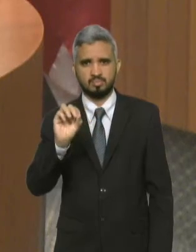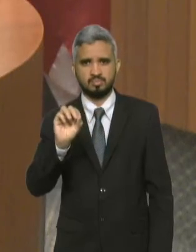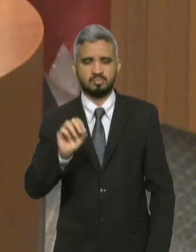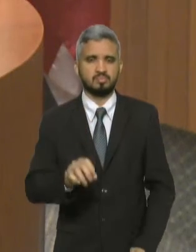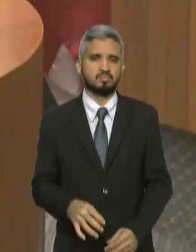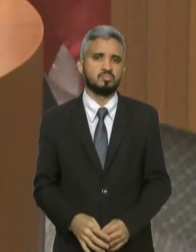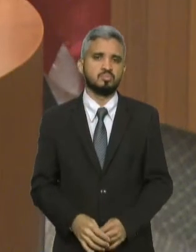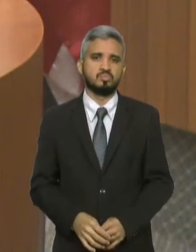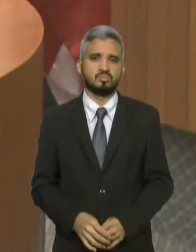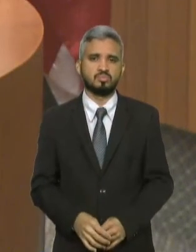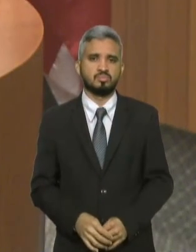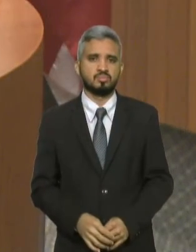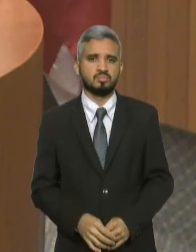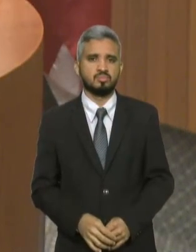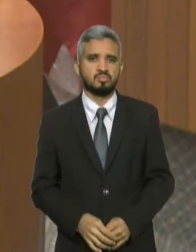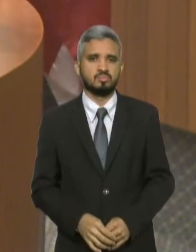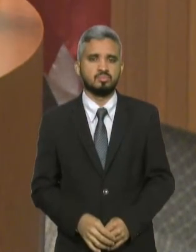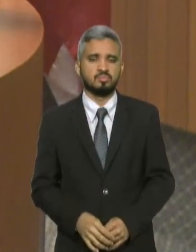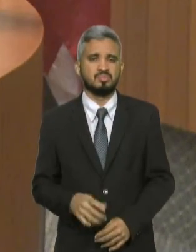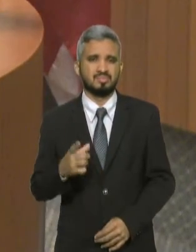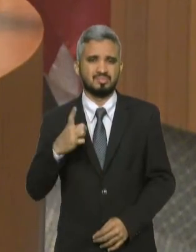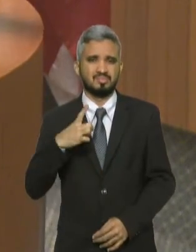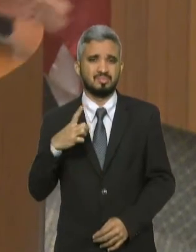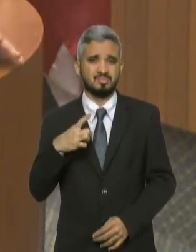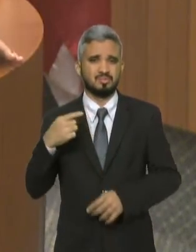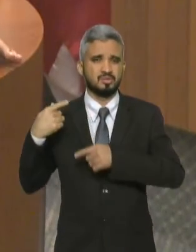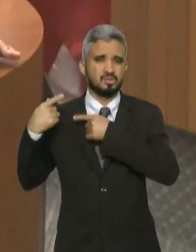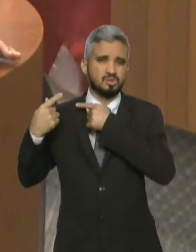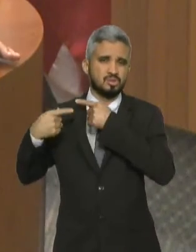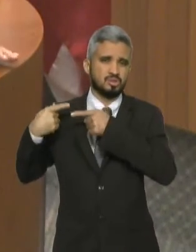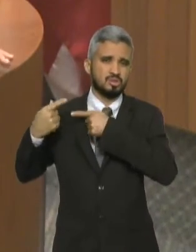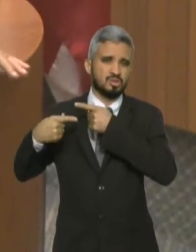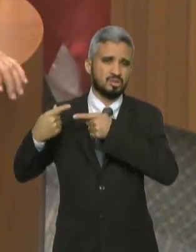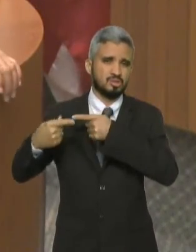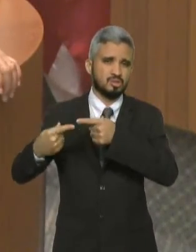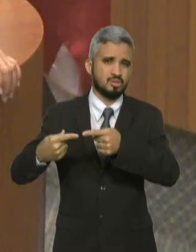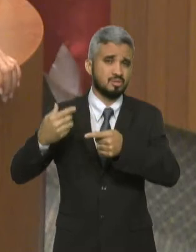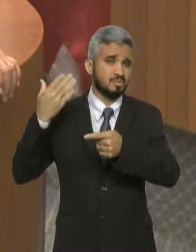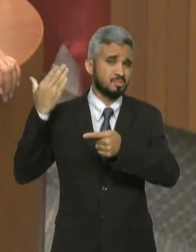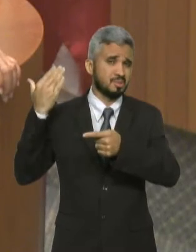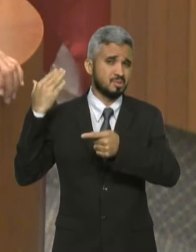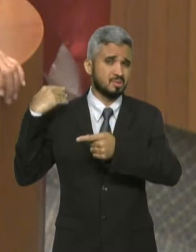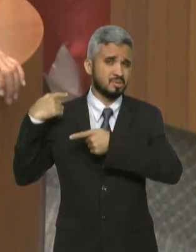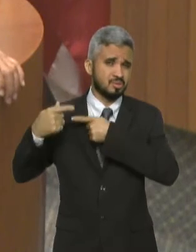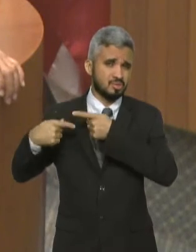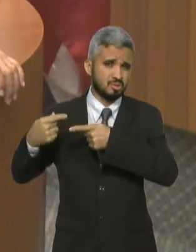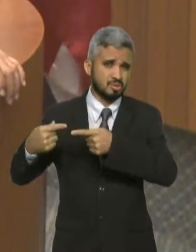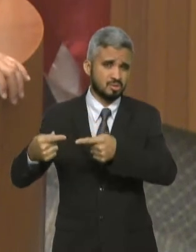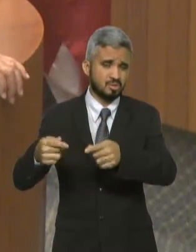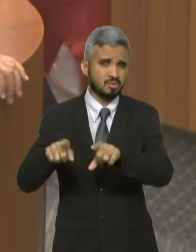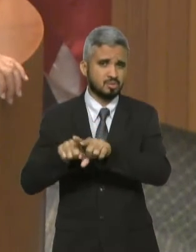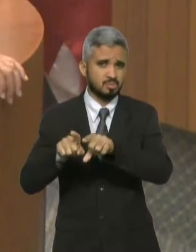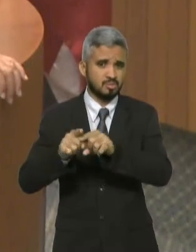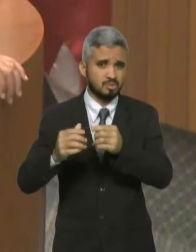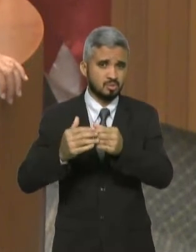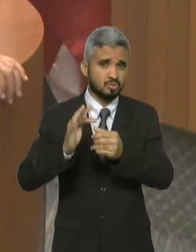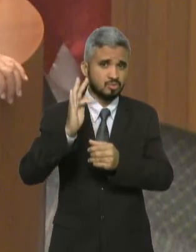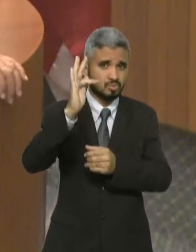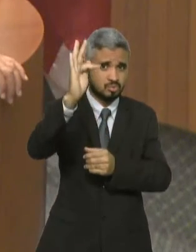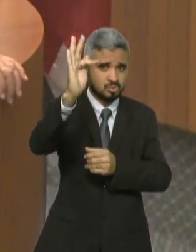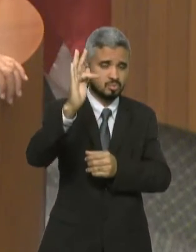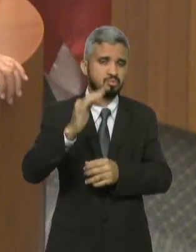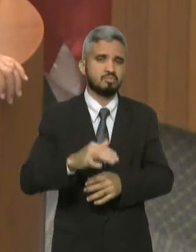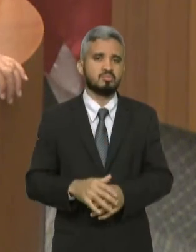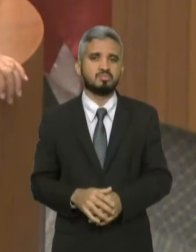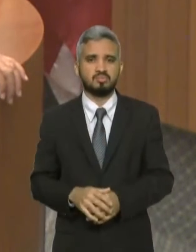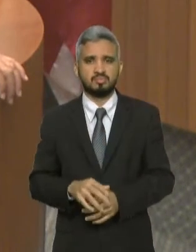que durante gerações passadas e gerações futuras haverá de embalar